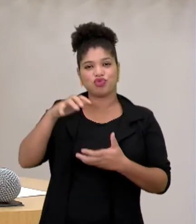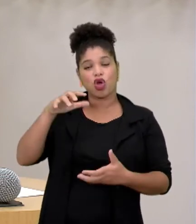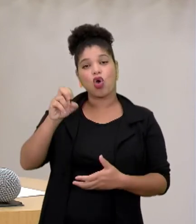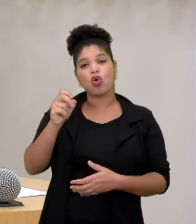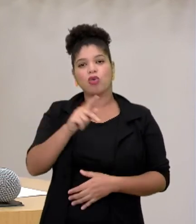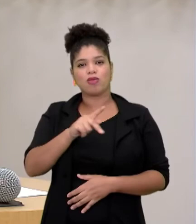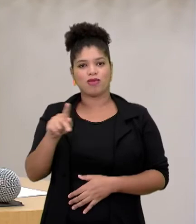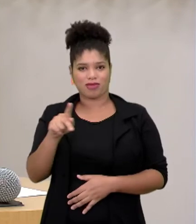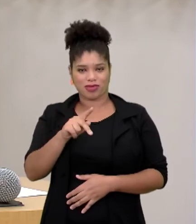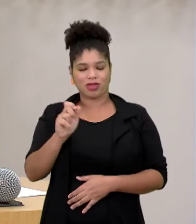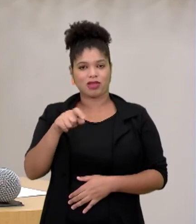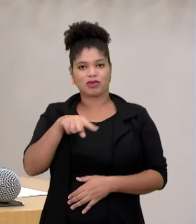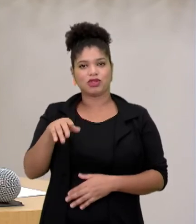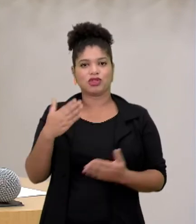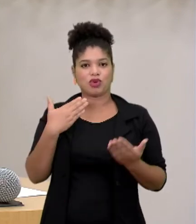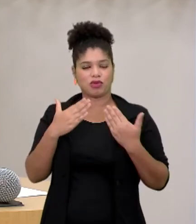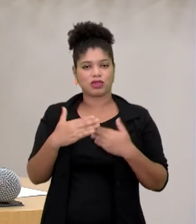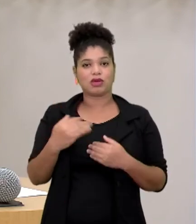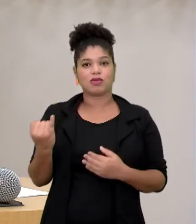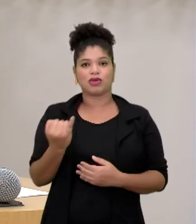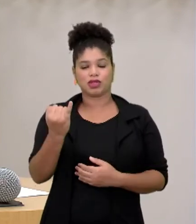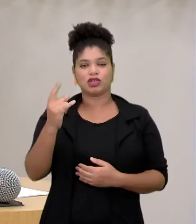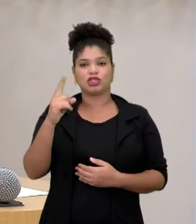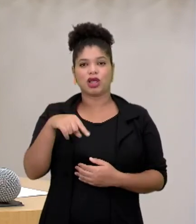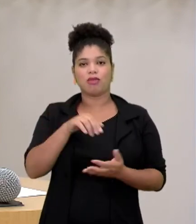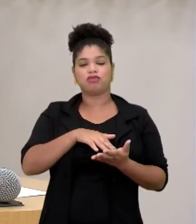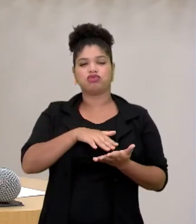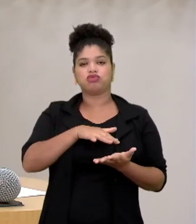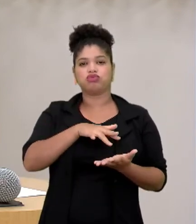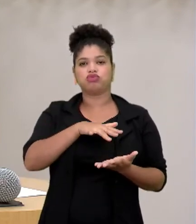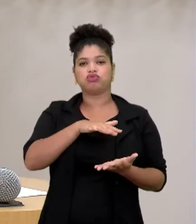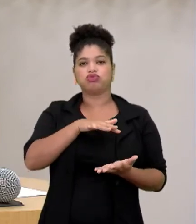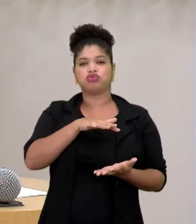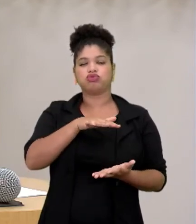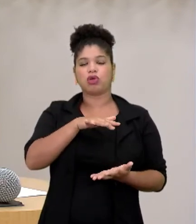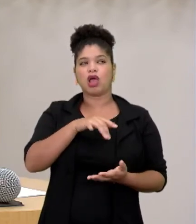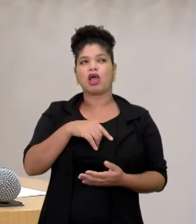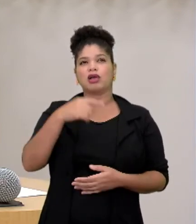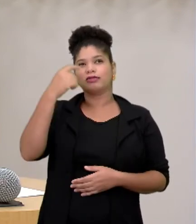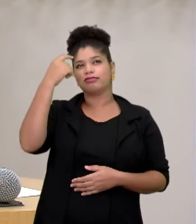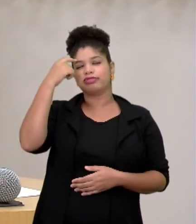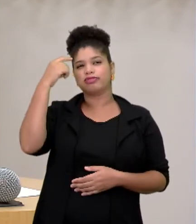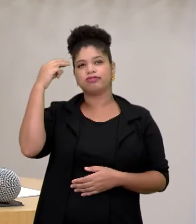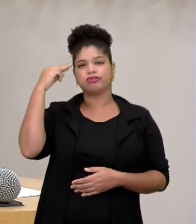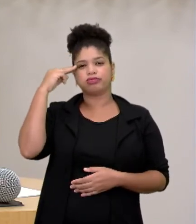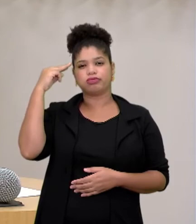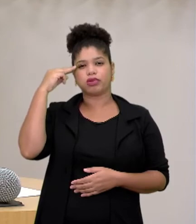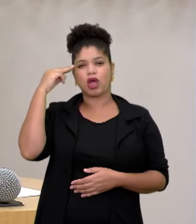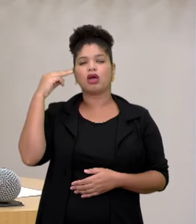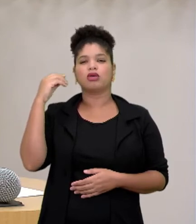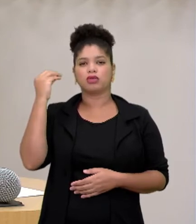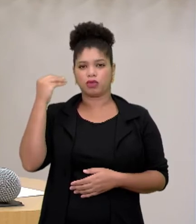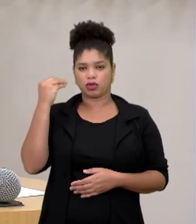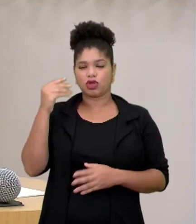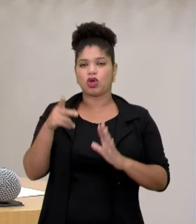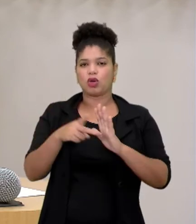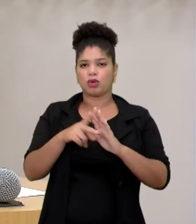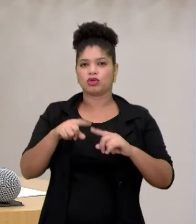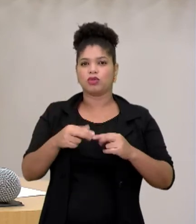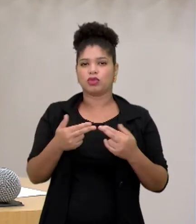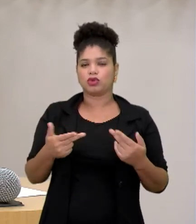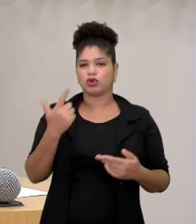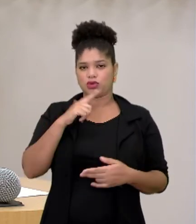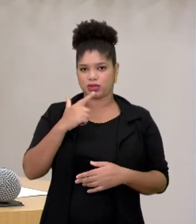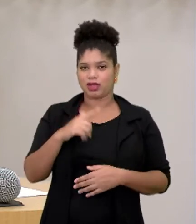propagandas, porque vai criando um repertório para você e vai te ajudar na hora da elaboração dessa propaganda e do seu produto, pode ter certeza.